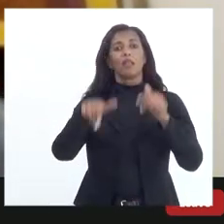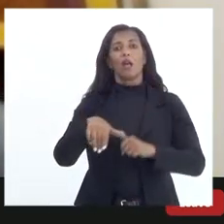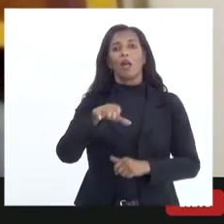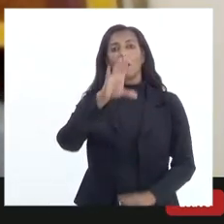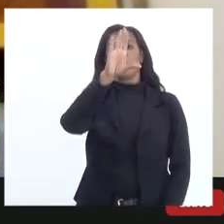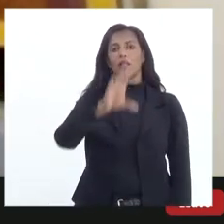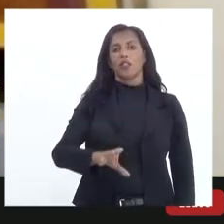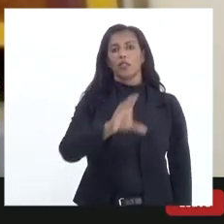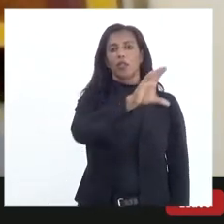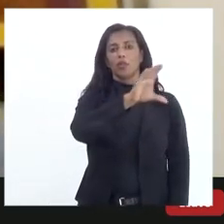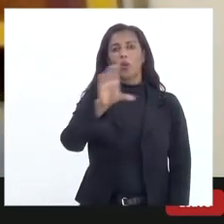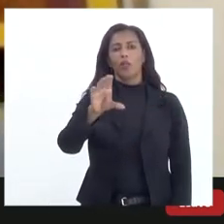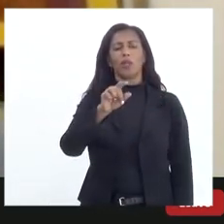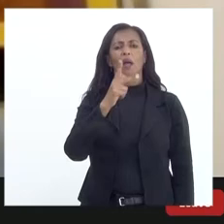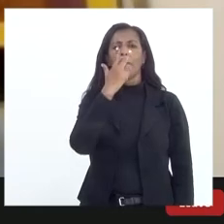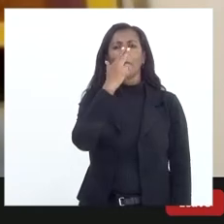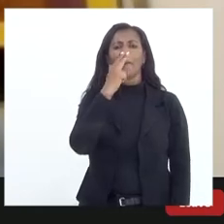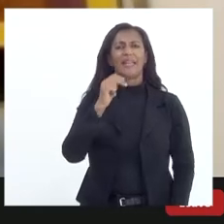idolatria.